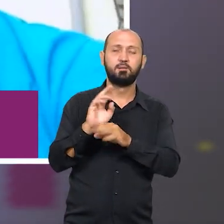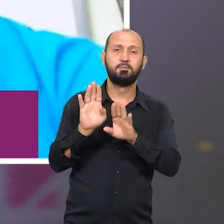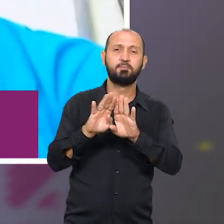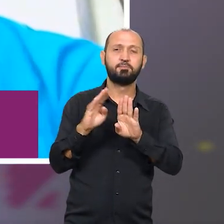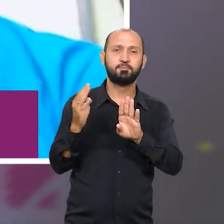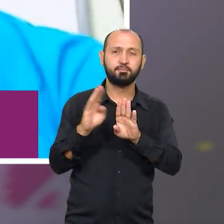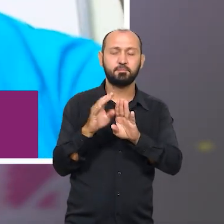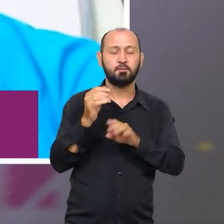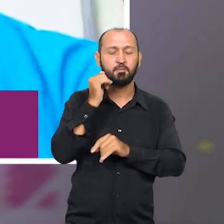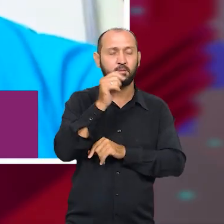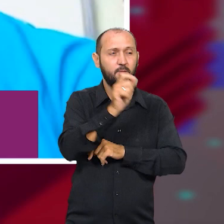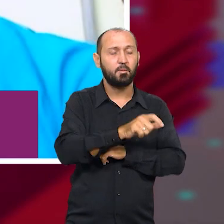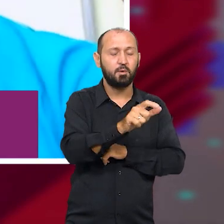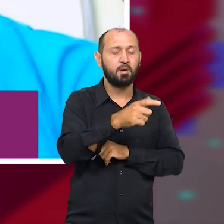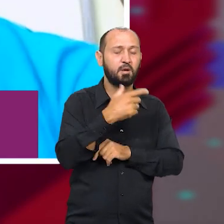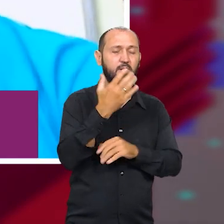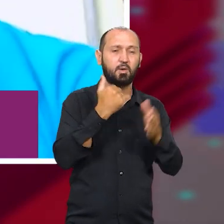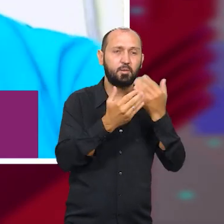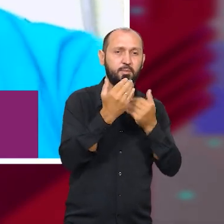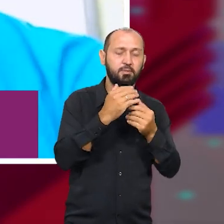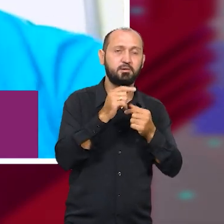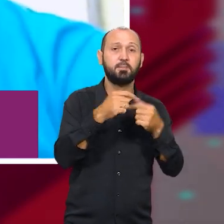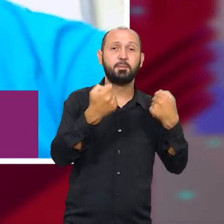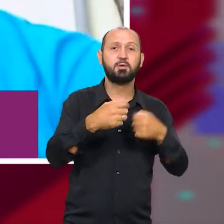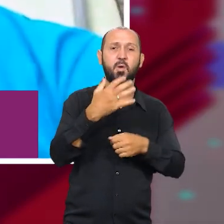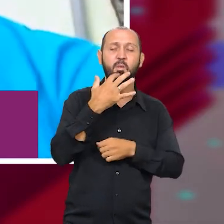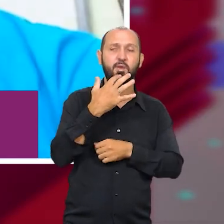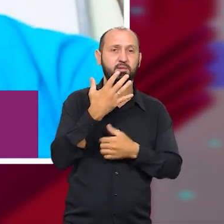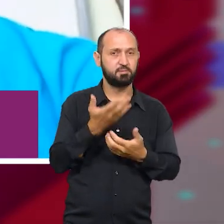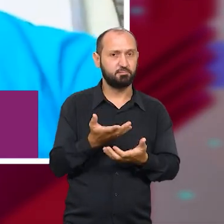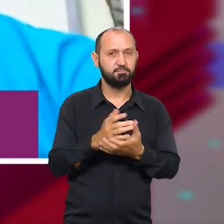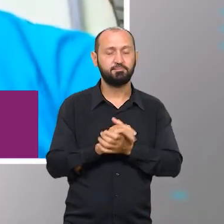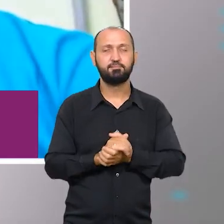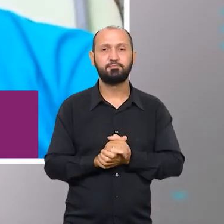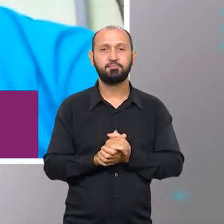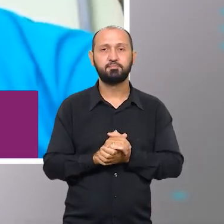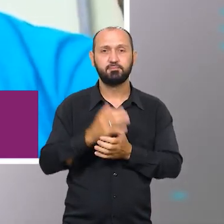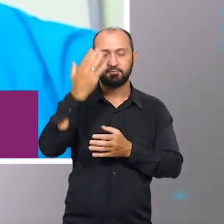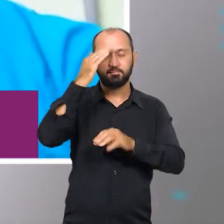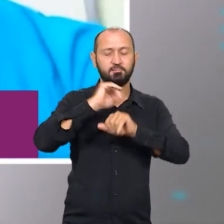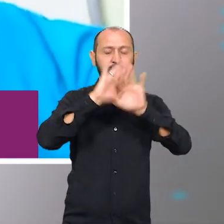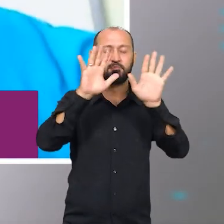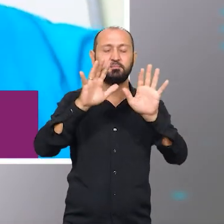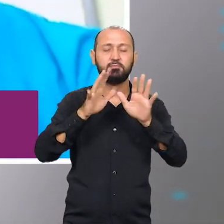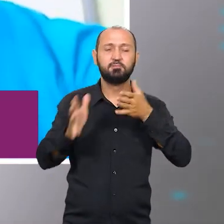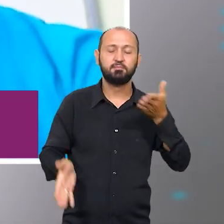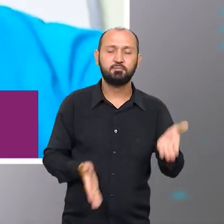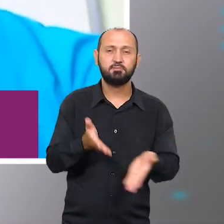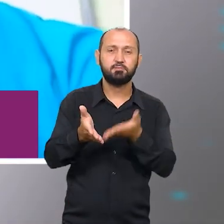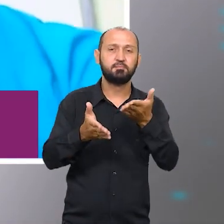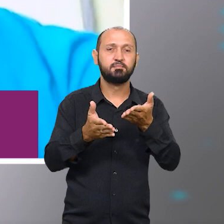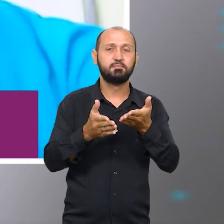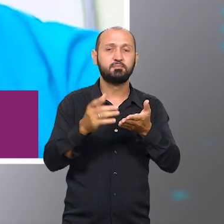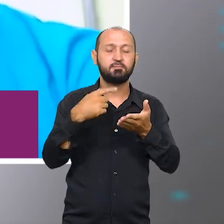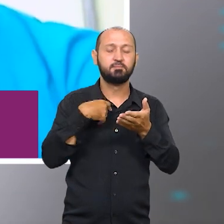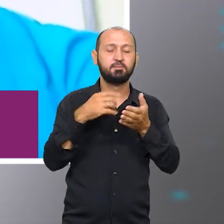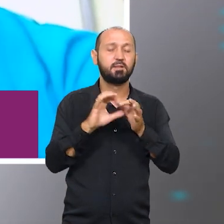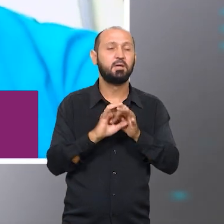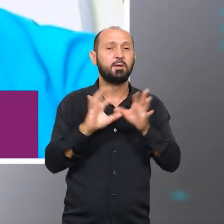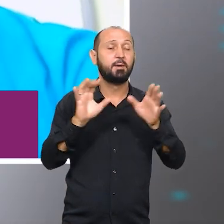senhorinha ali da cantina, eles têm que conhecer um pouquinho, entendeu? E incentivar trazer a maior autonomia de cada criança que está